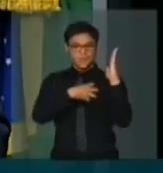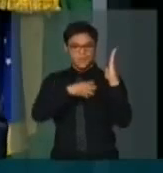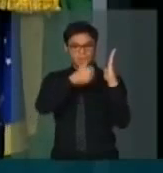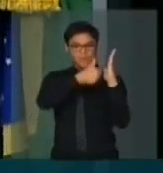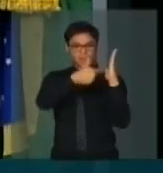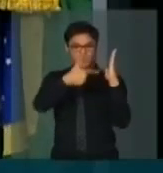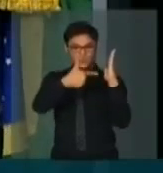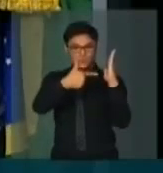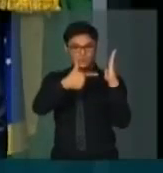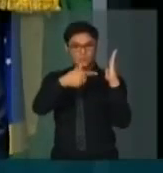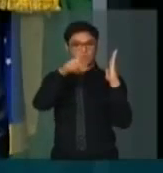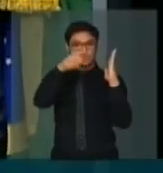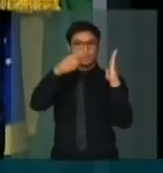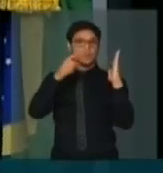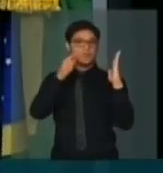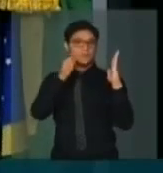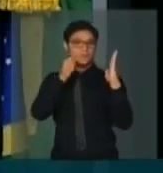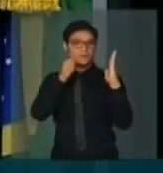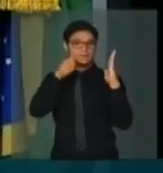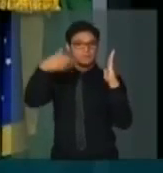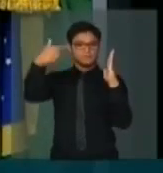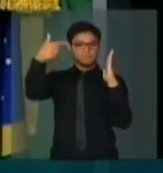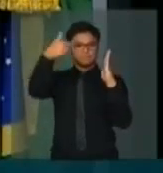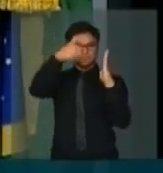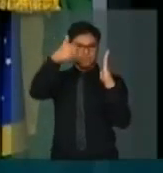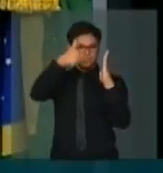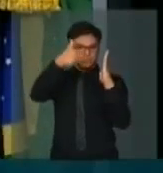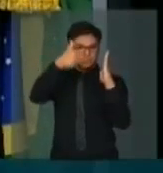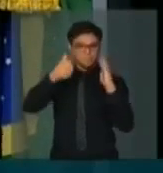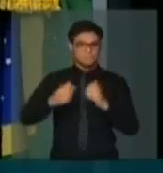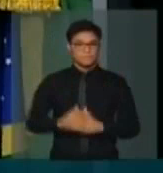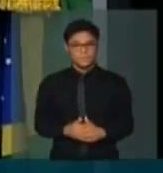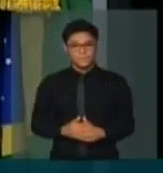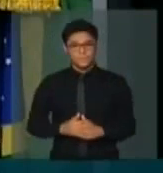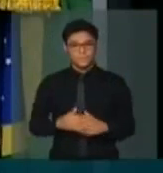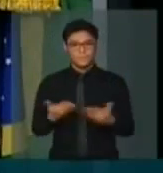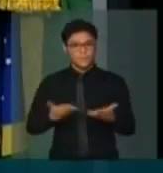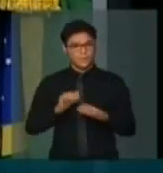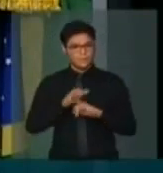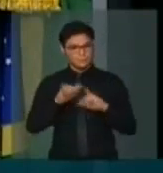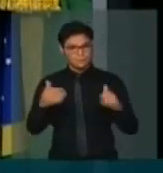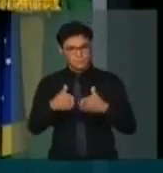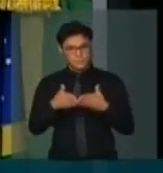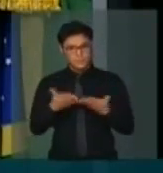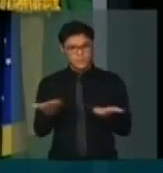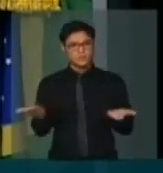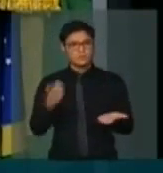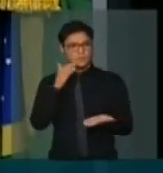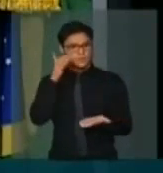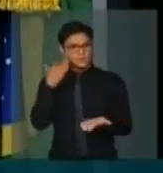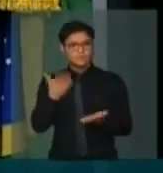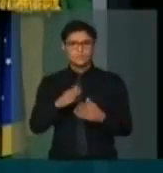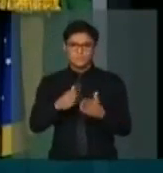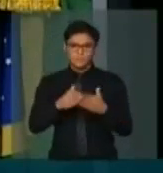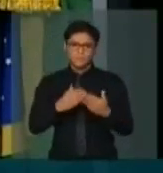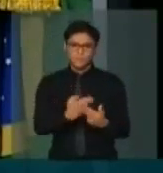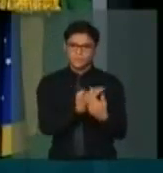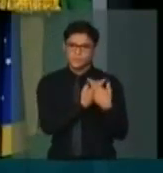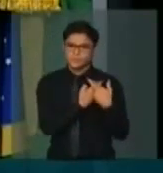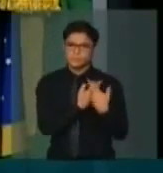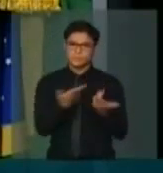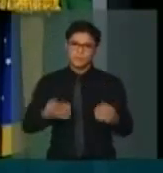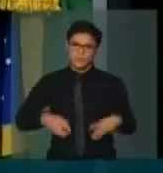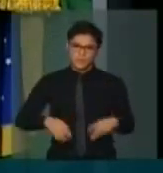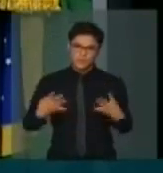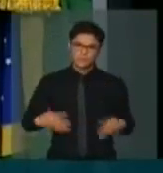do estado de Alagoas. Eu termino as minhas palavras pedindo ao governo federal responsabilidade com os